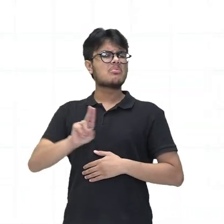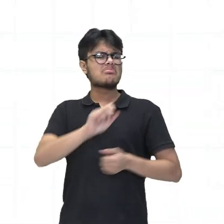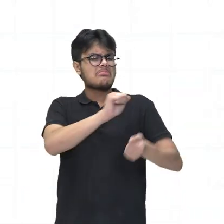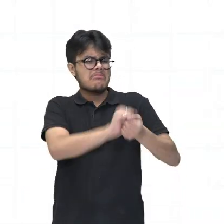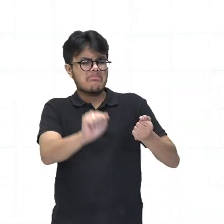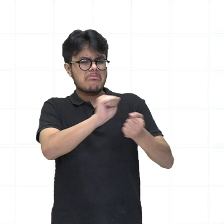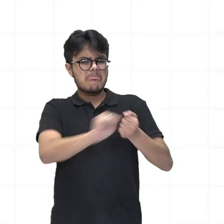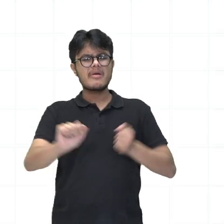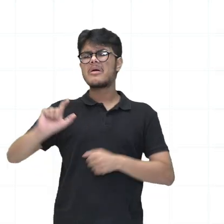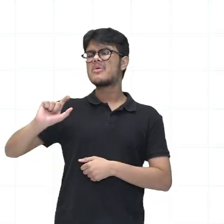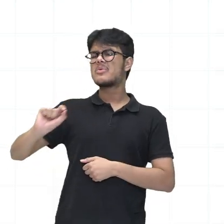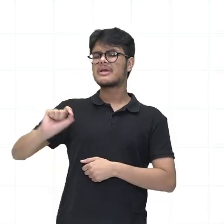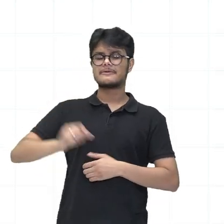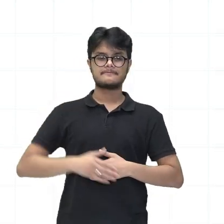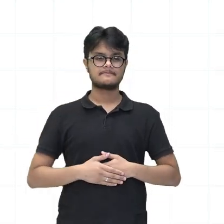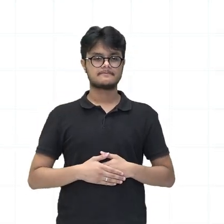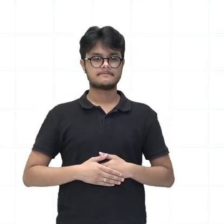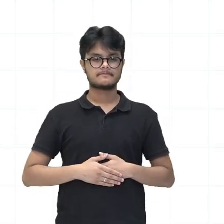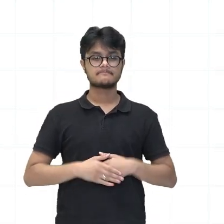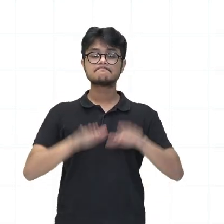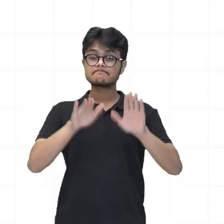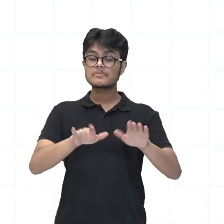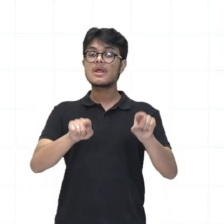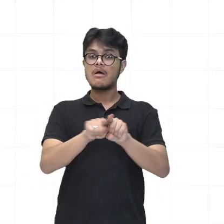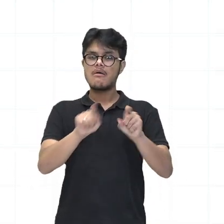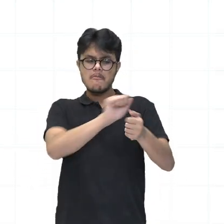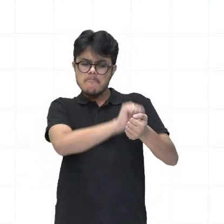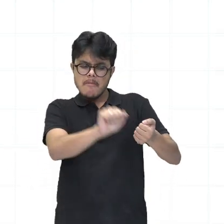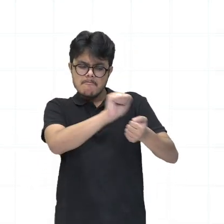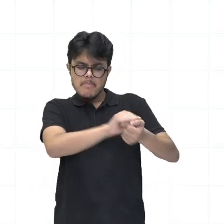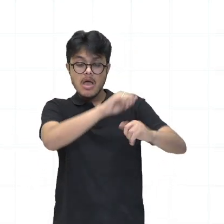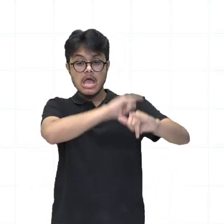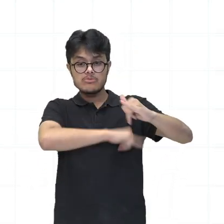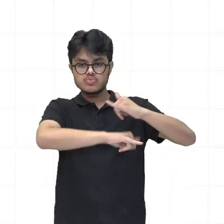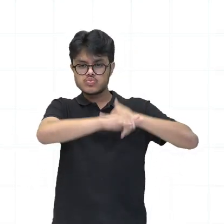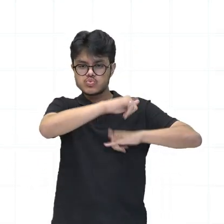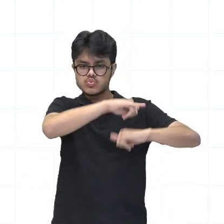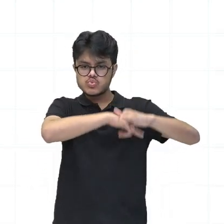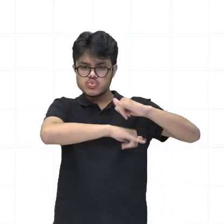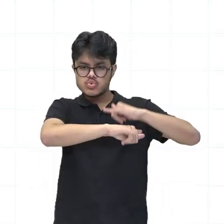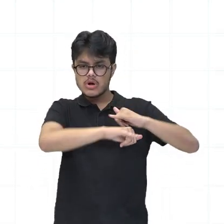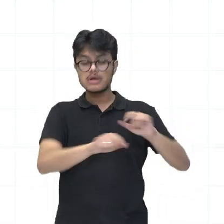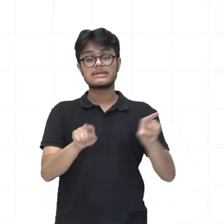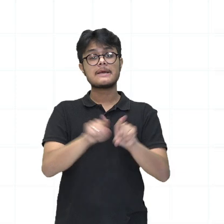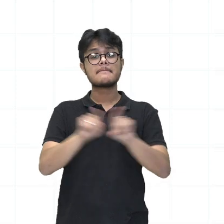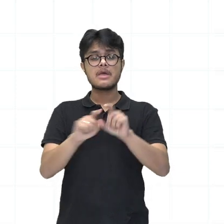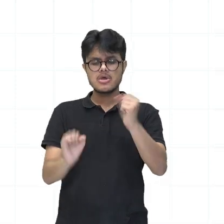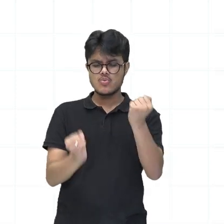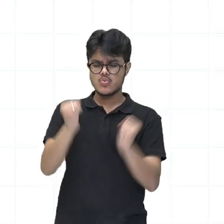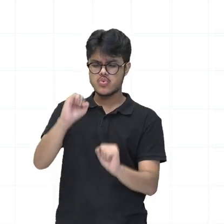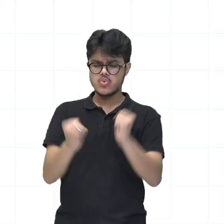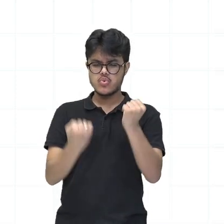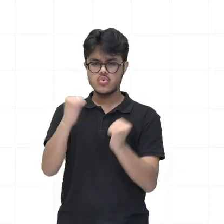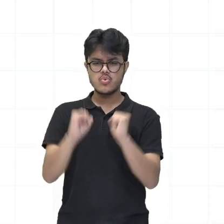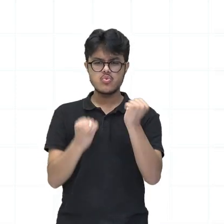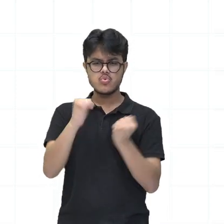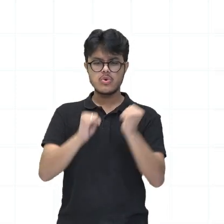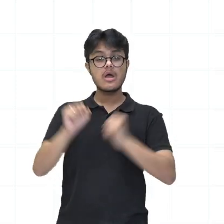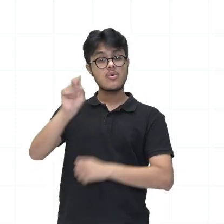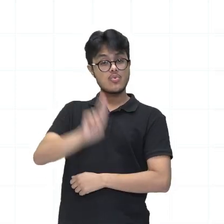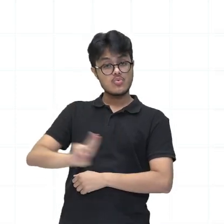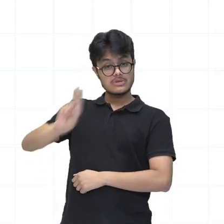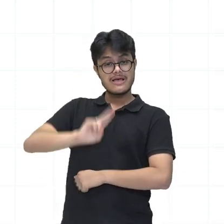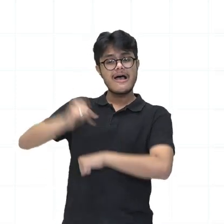mineral? Então, nós temos aí como geração de energia. Na indústria siderúrgica, é muito utilizado o